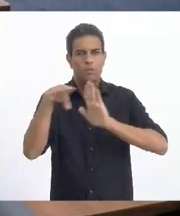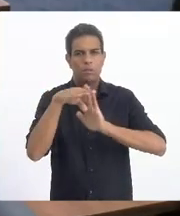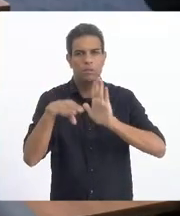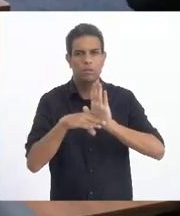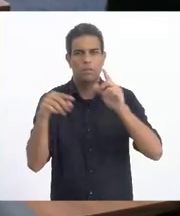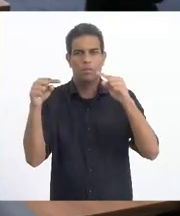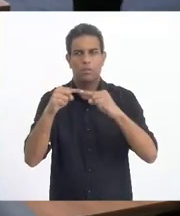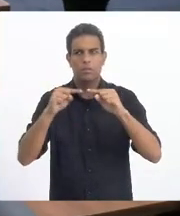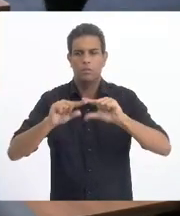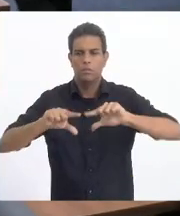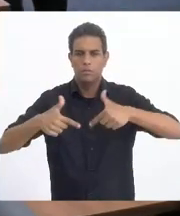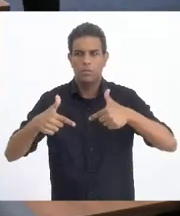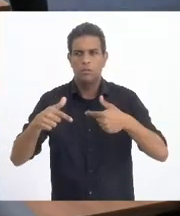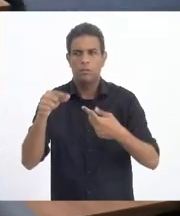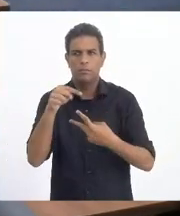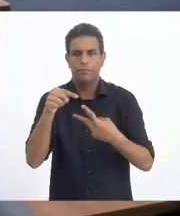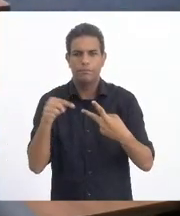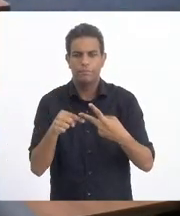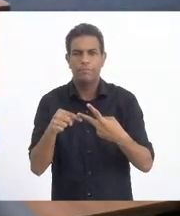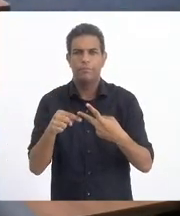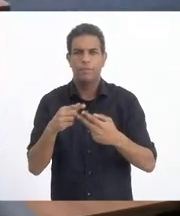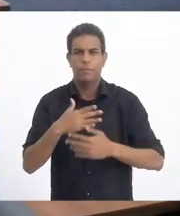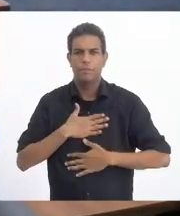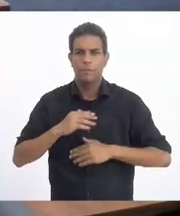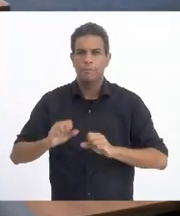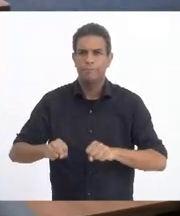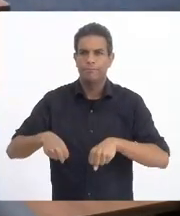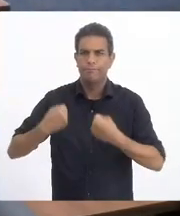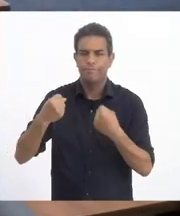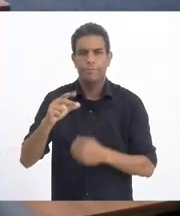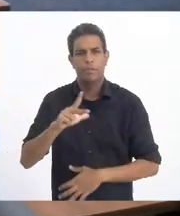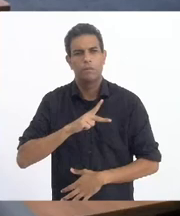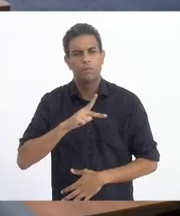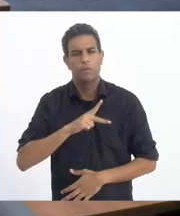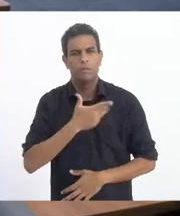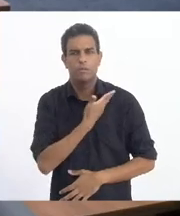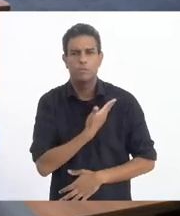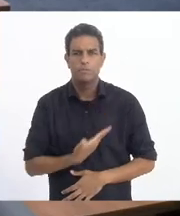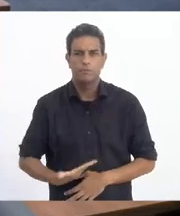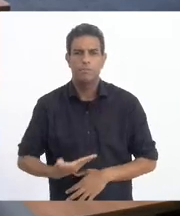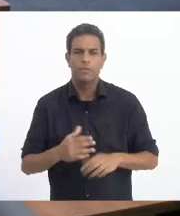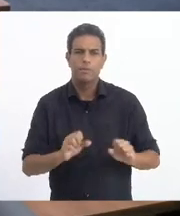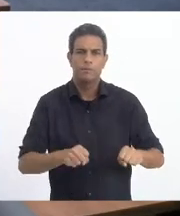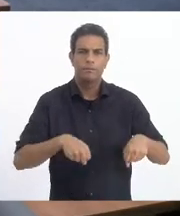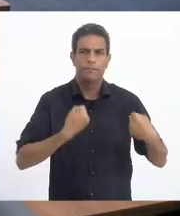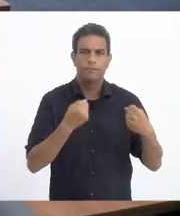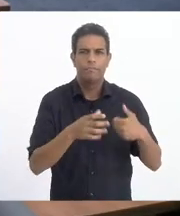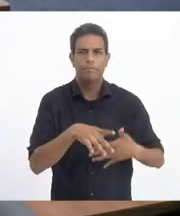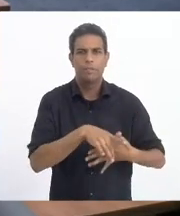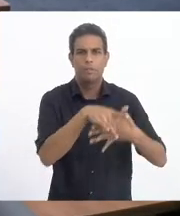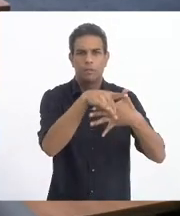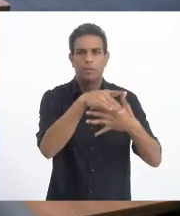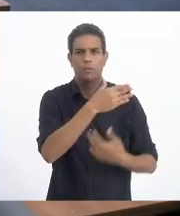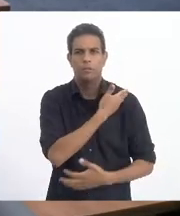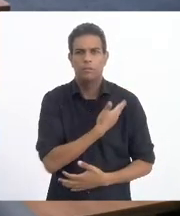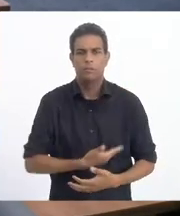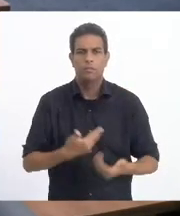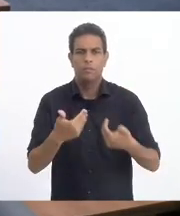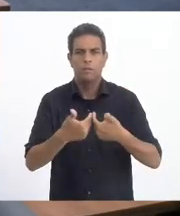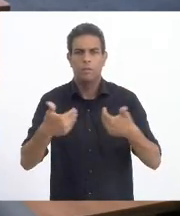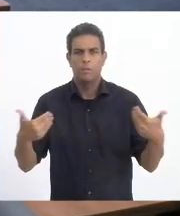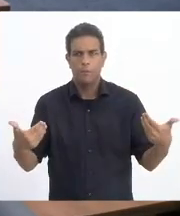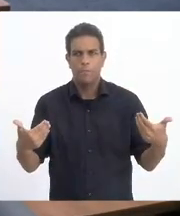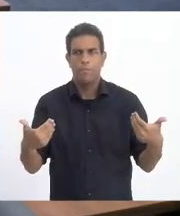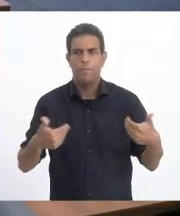que manifestar minhas duas posições, a minha pessoal como parlamentar e a minha de líder de governo. O líder do governo é